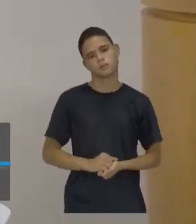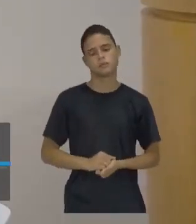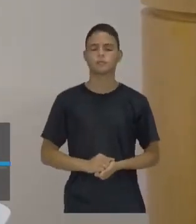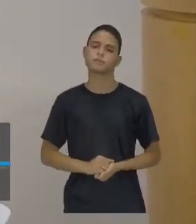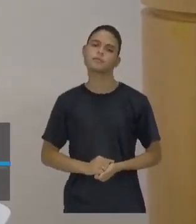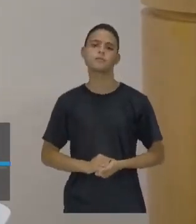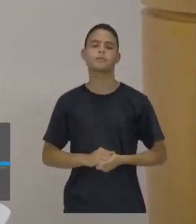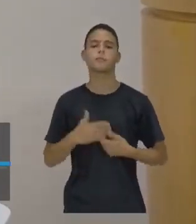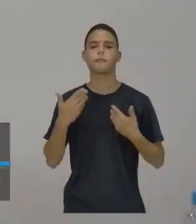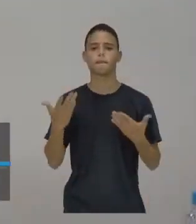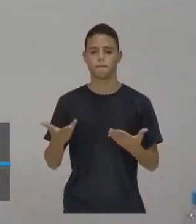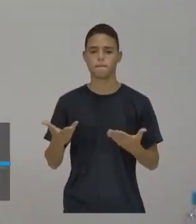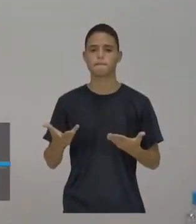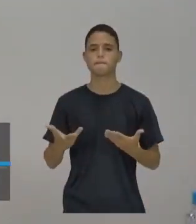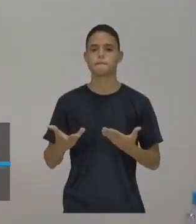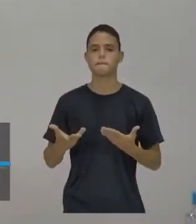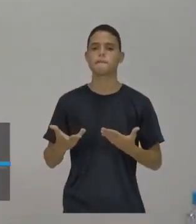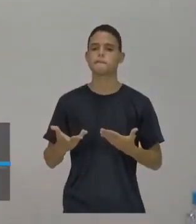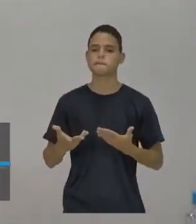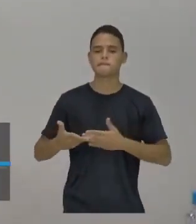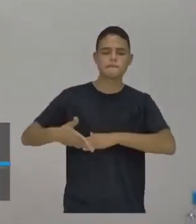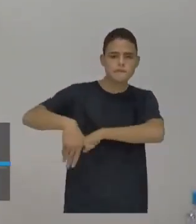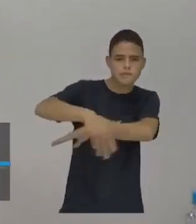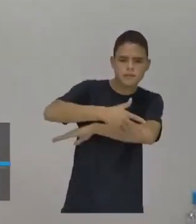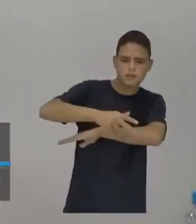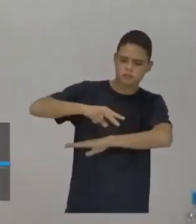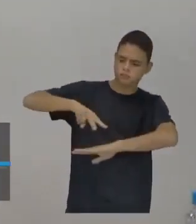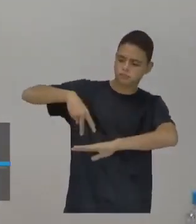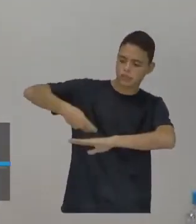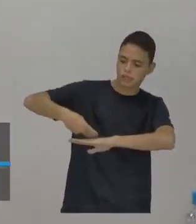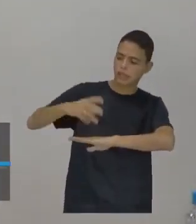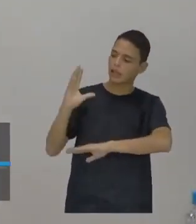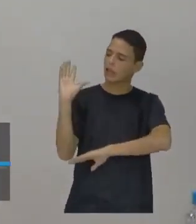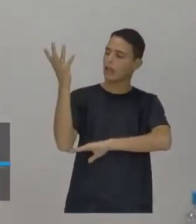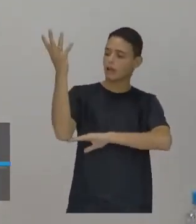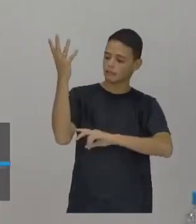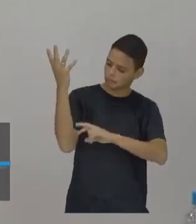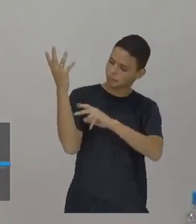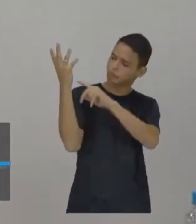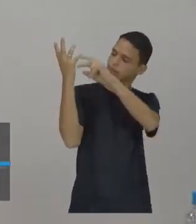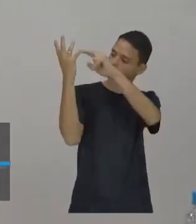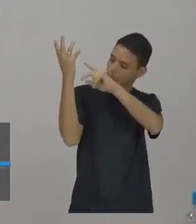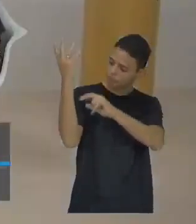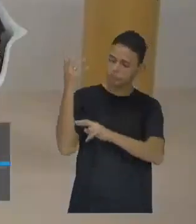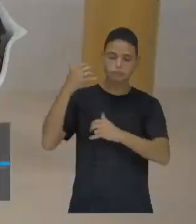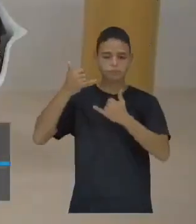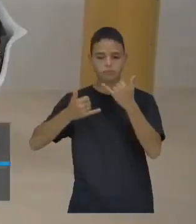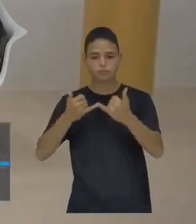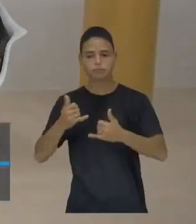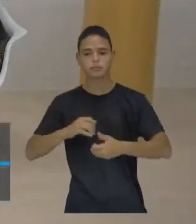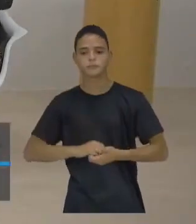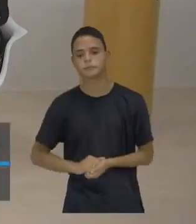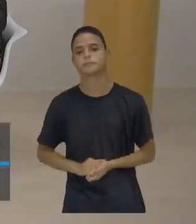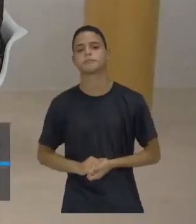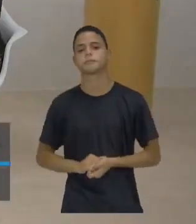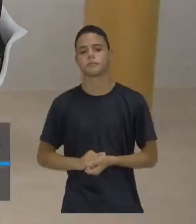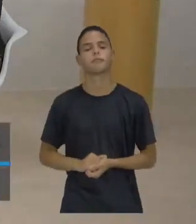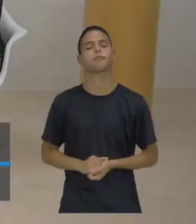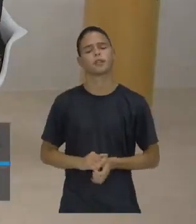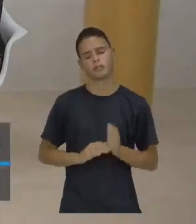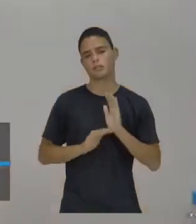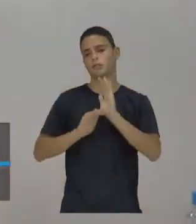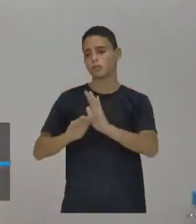O fato de nos sujar e ralar o joelho na árvore. As brincadeiras de infância. As brincadeiras. Essas brincadeiras são um